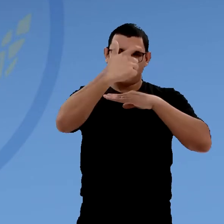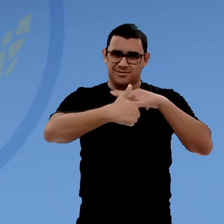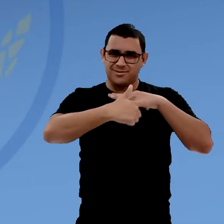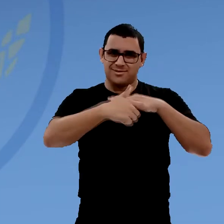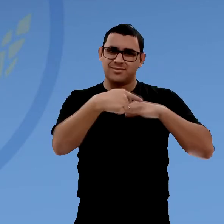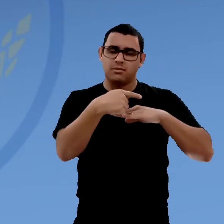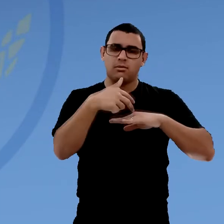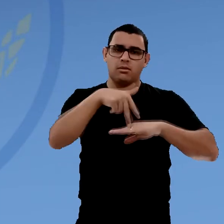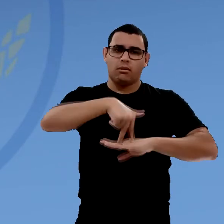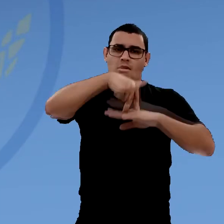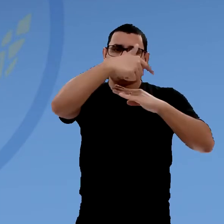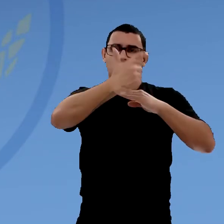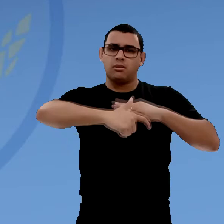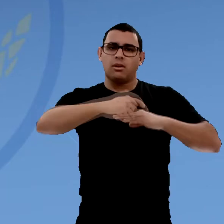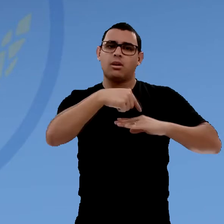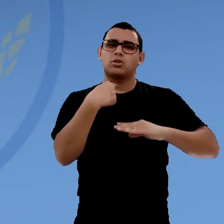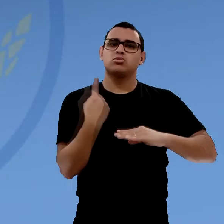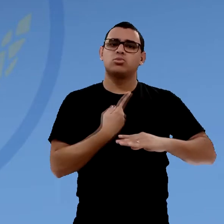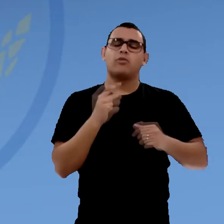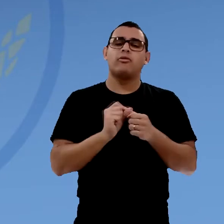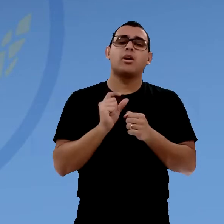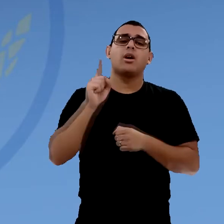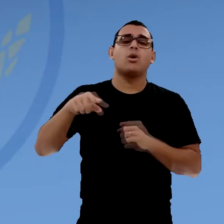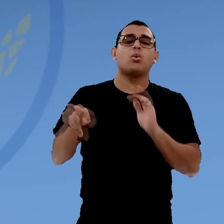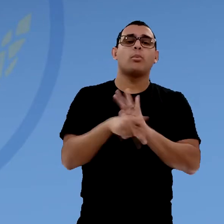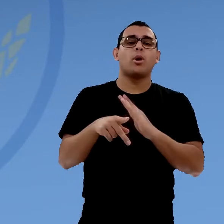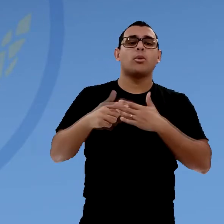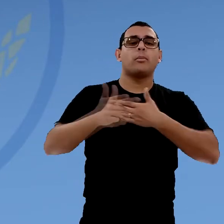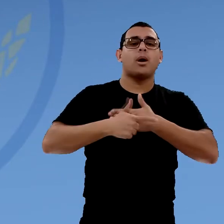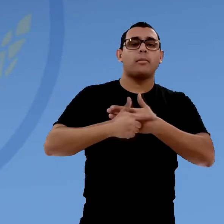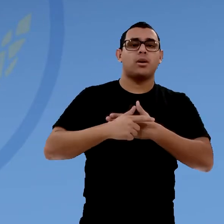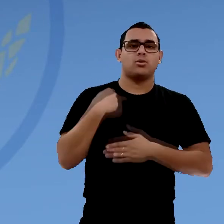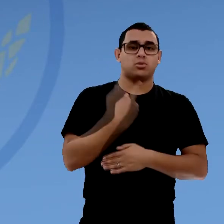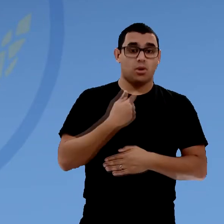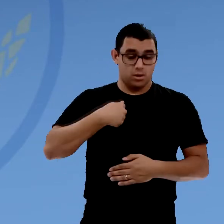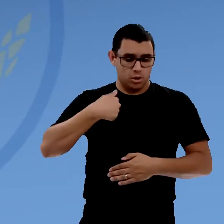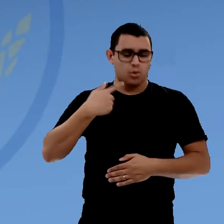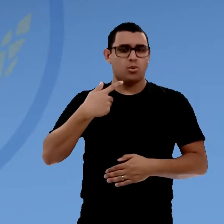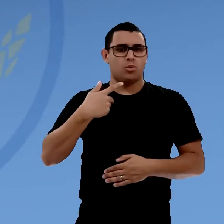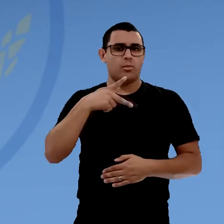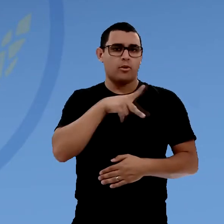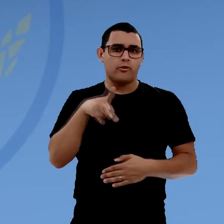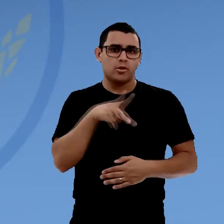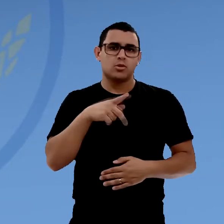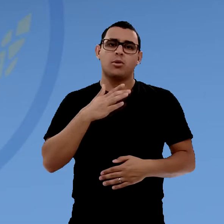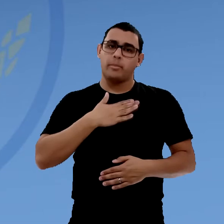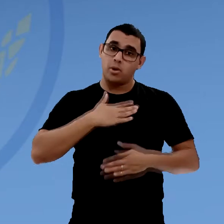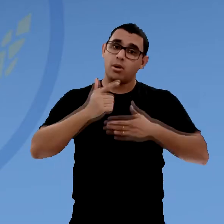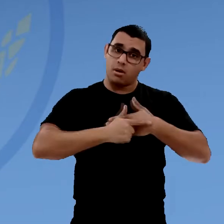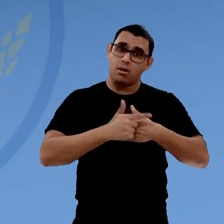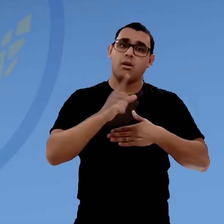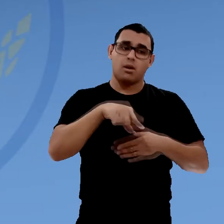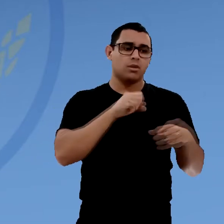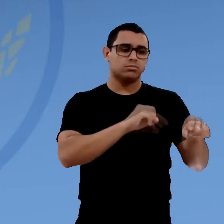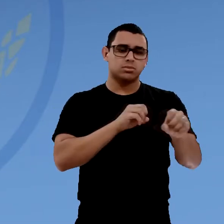Então, tudo que nós fazemos é definido justamente pelo nosso papel. Se eu sou professor, então meu papel é dar aula, ensinar,